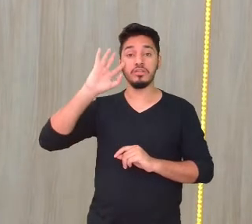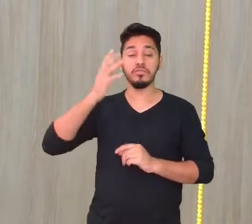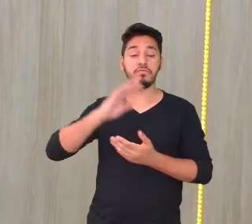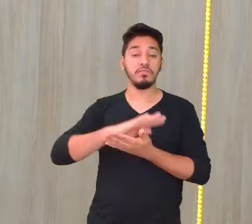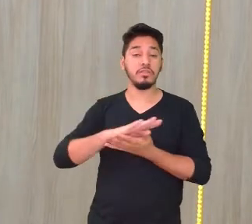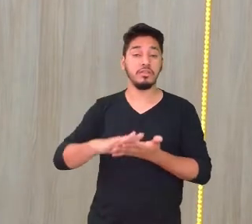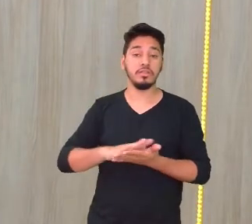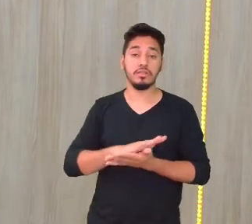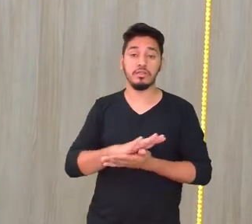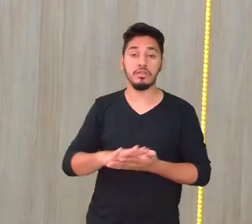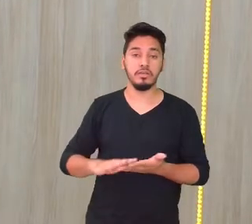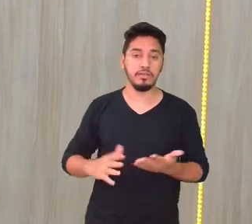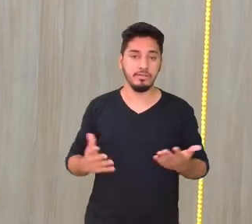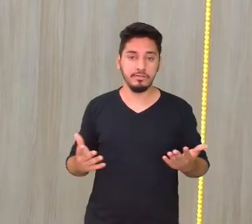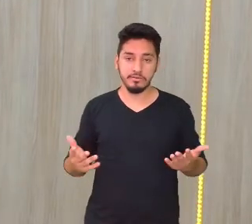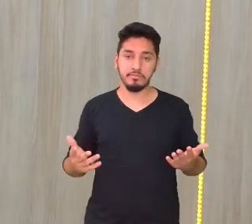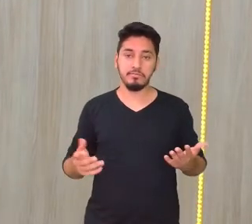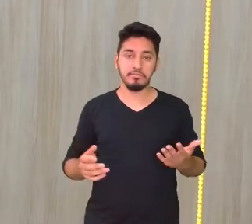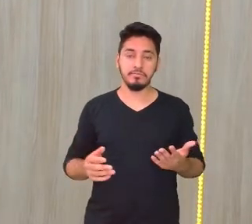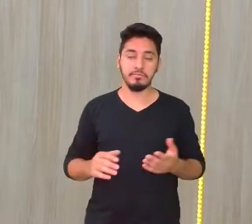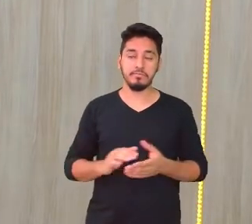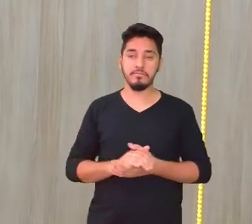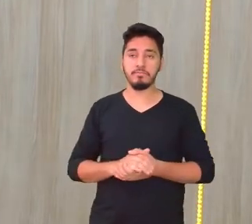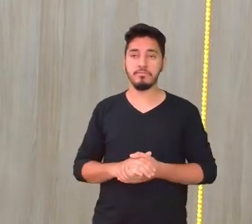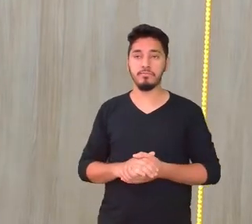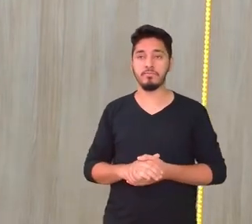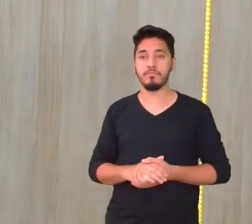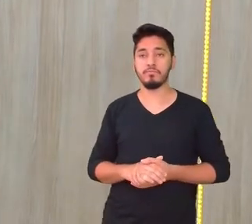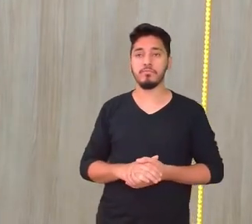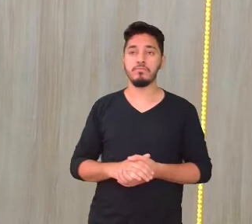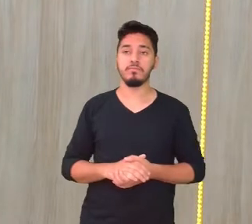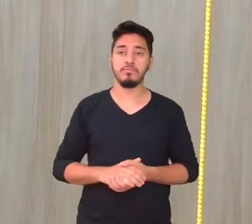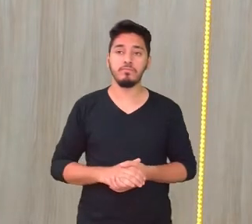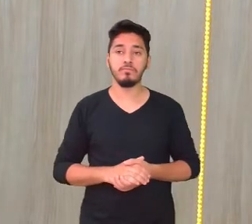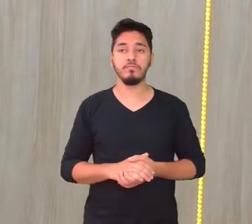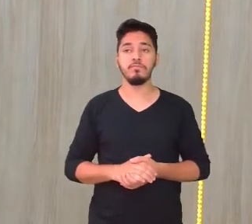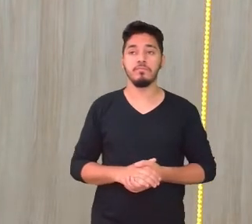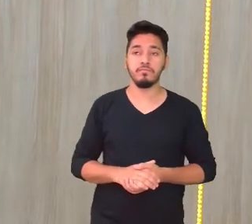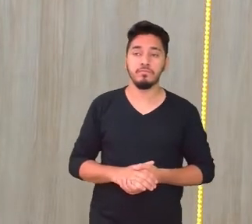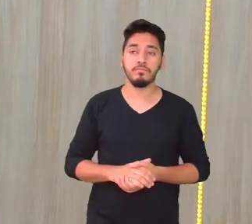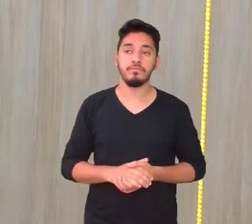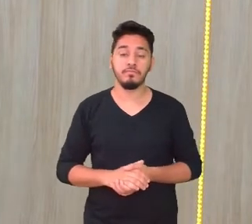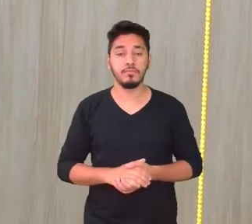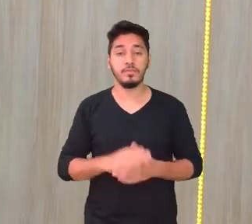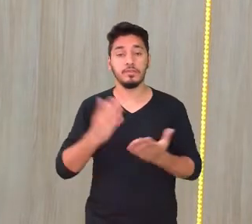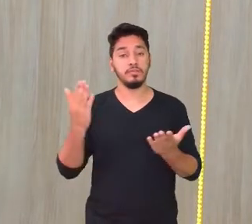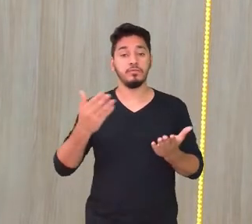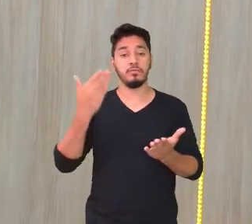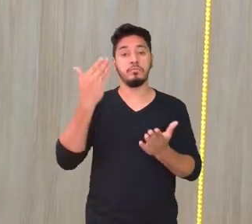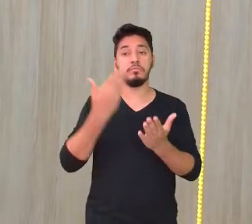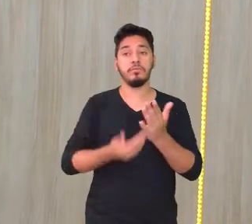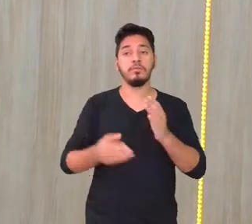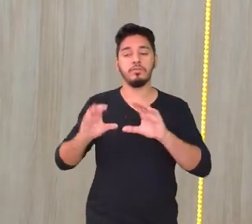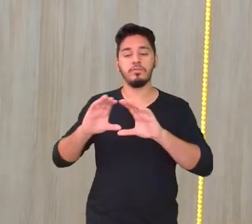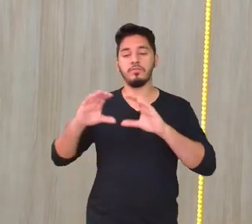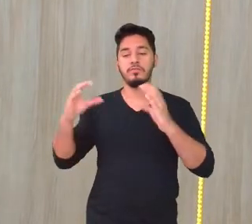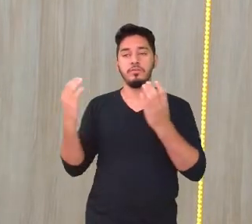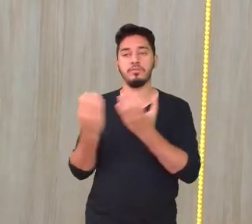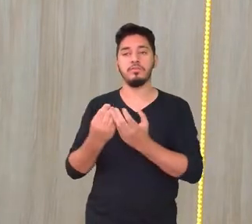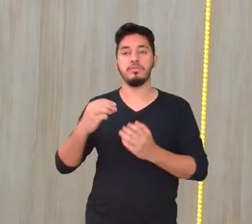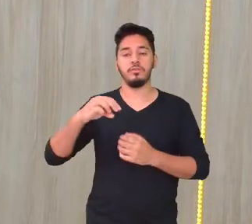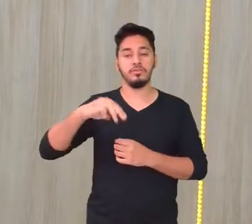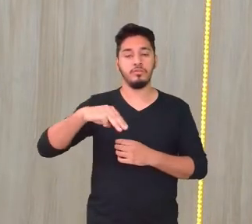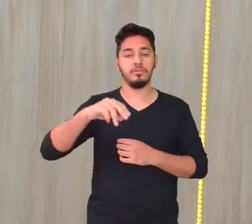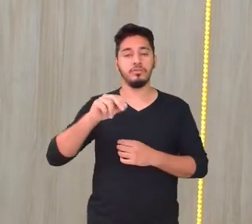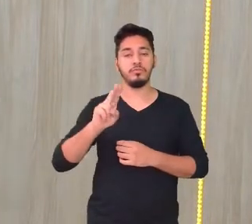resolvendo essa questão, né, dos ânimos, e ela termina sendo, né, o fracasso da Conferência de Munique termina